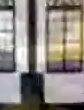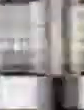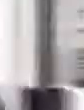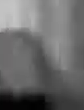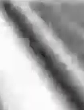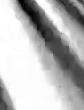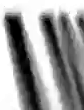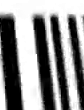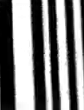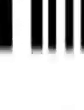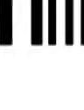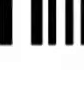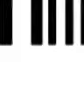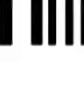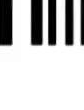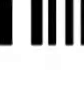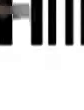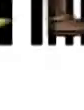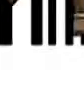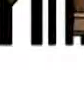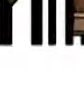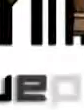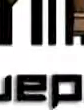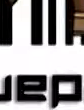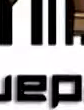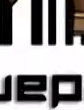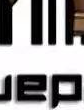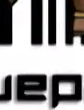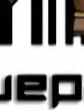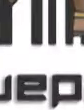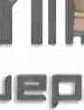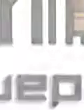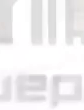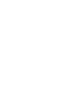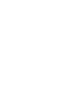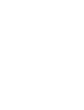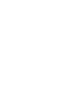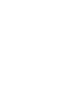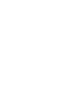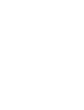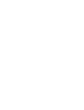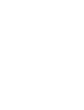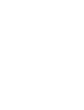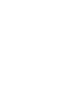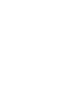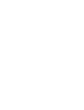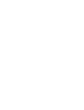UEPA, ações que repercutem no dia a dia.